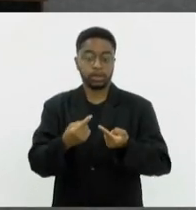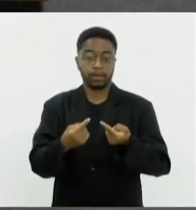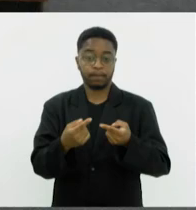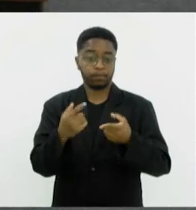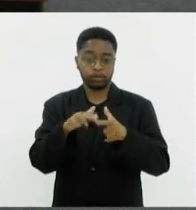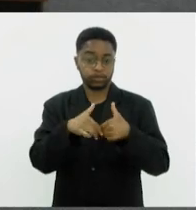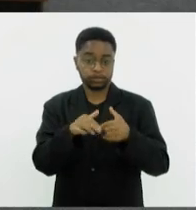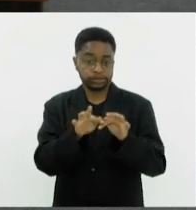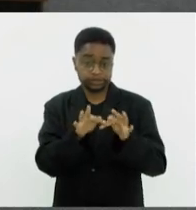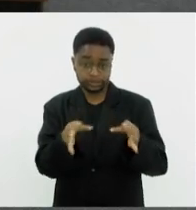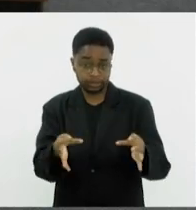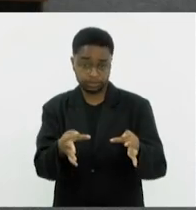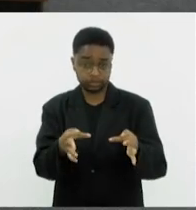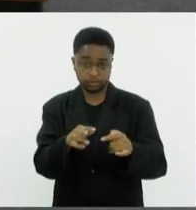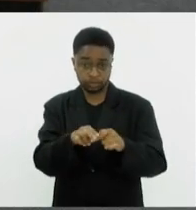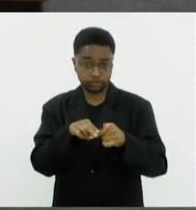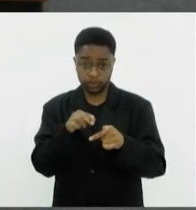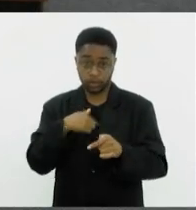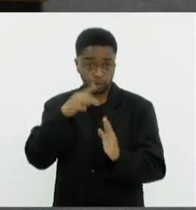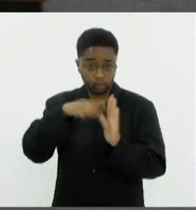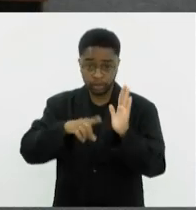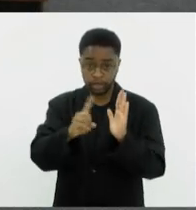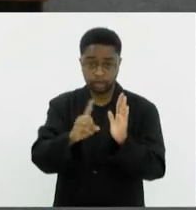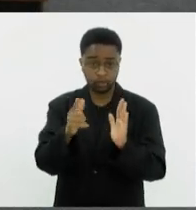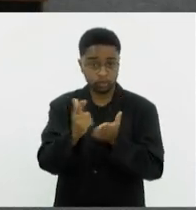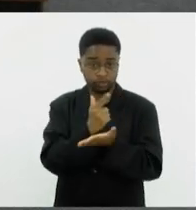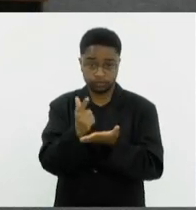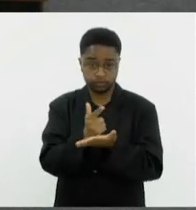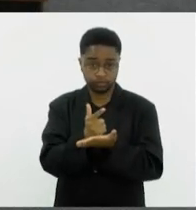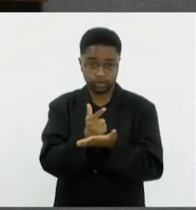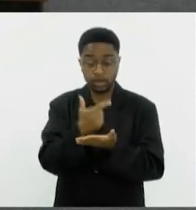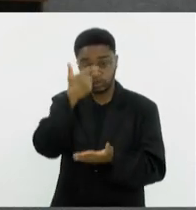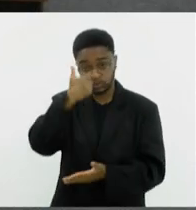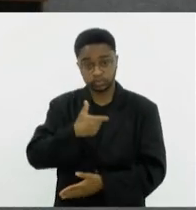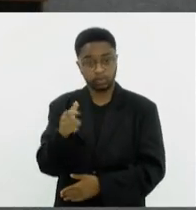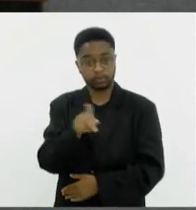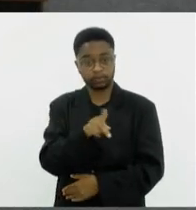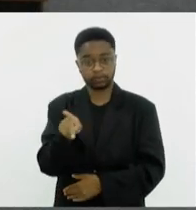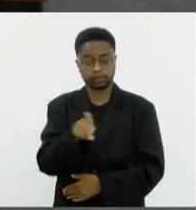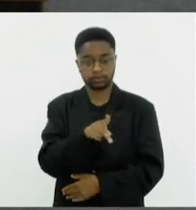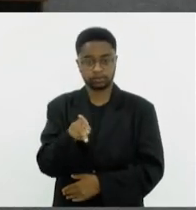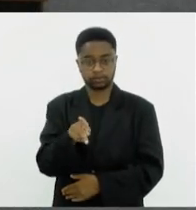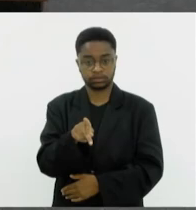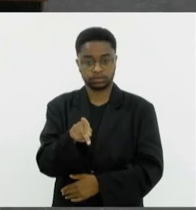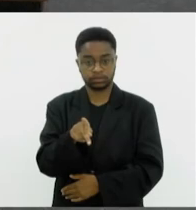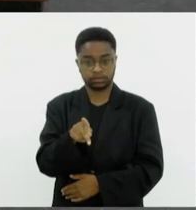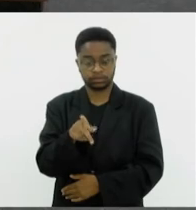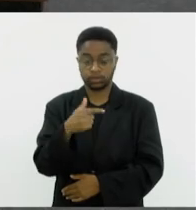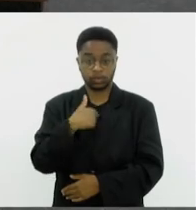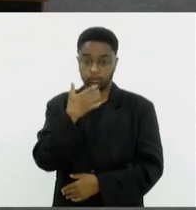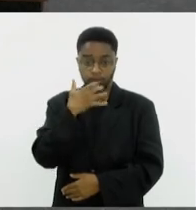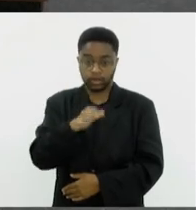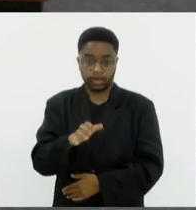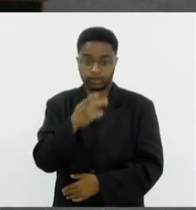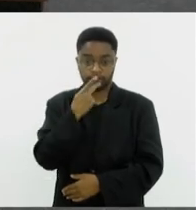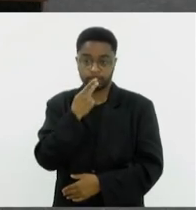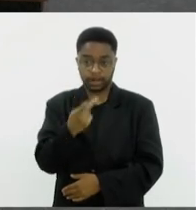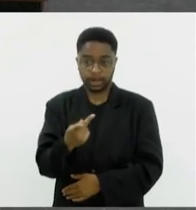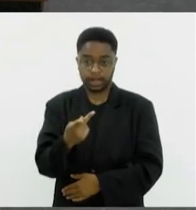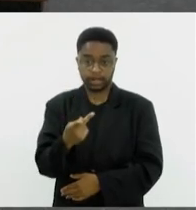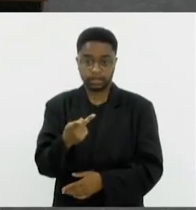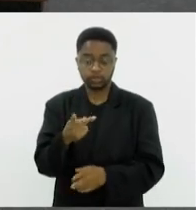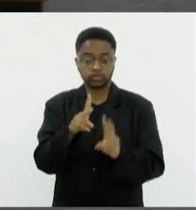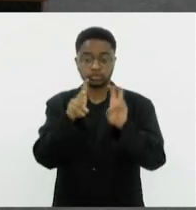simples. Eu não li o livro. Eu sou um professor. Eu me recuso a falar do que eu não